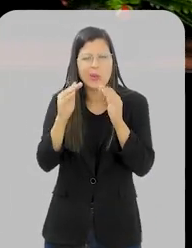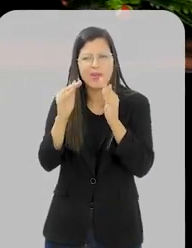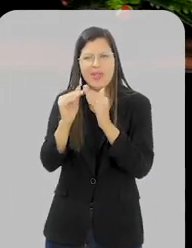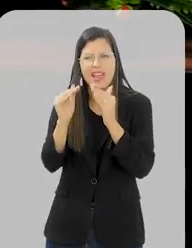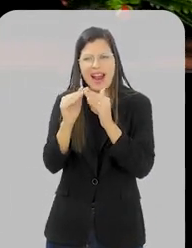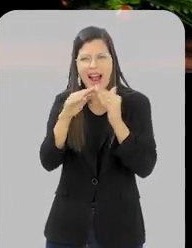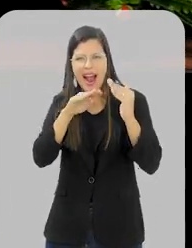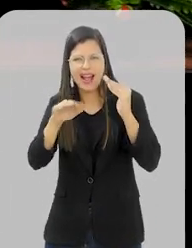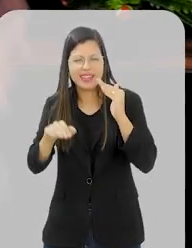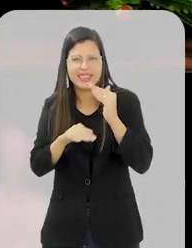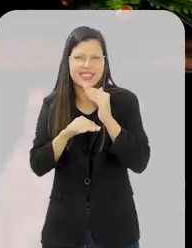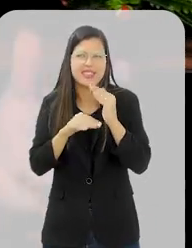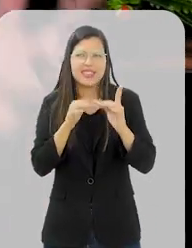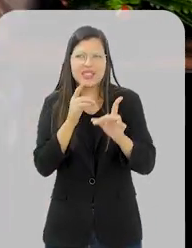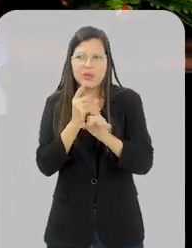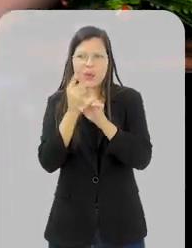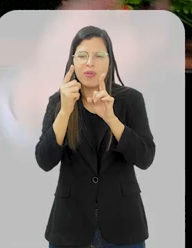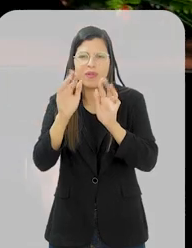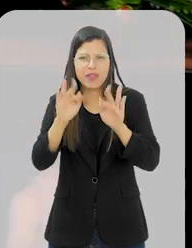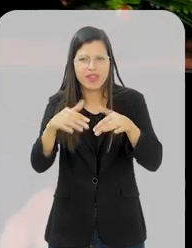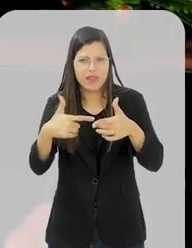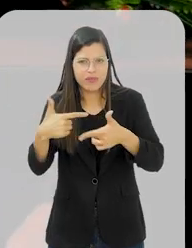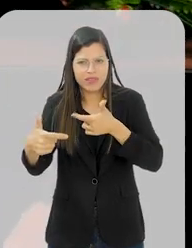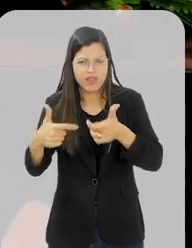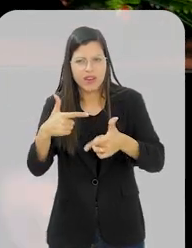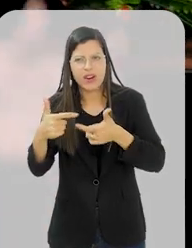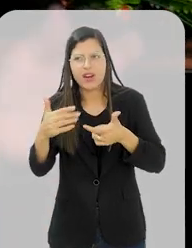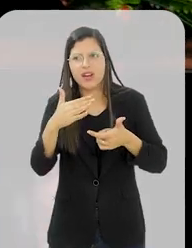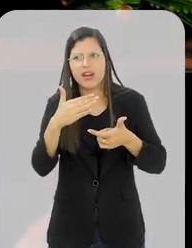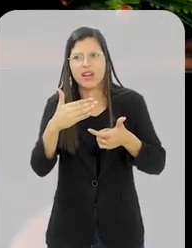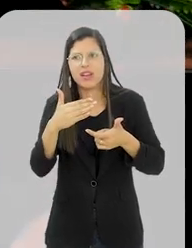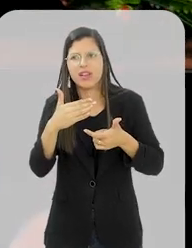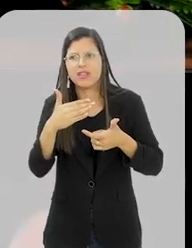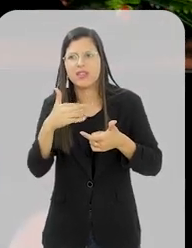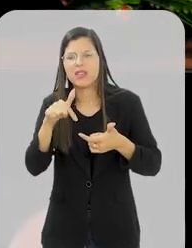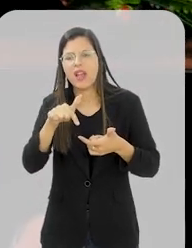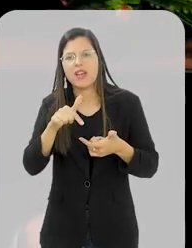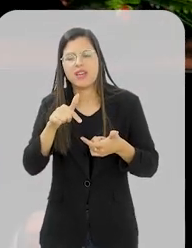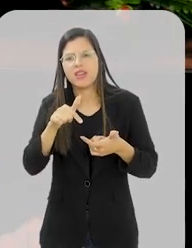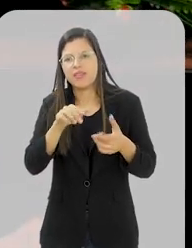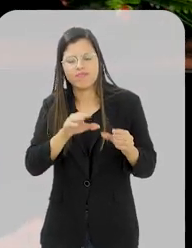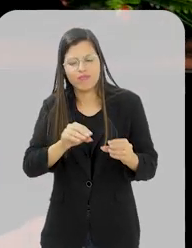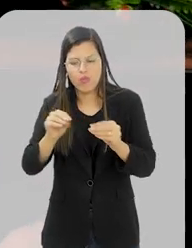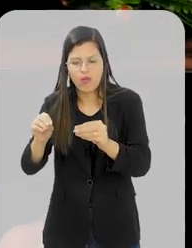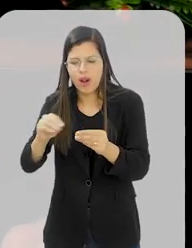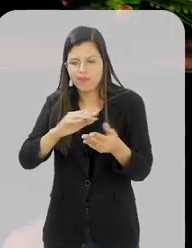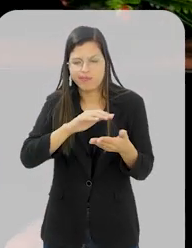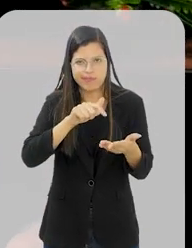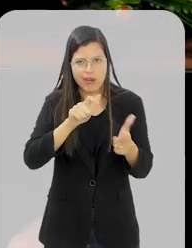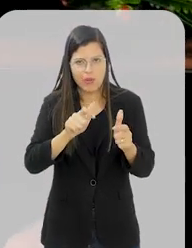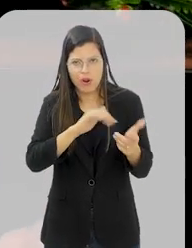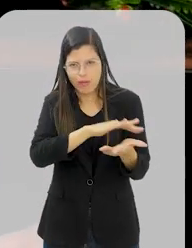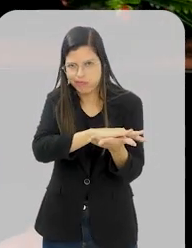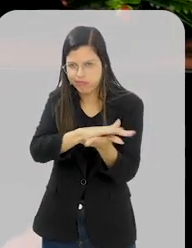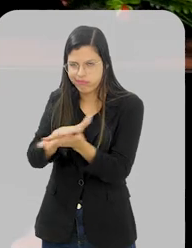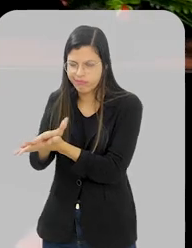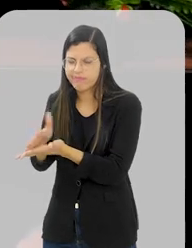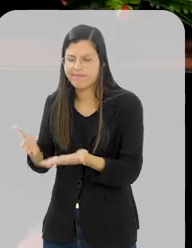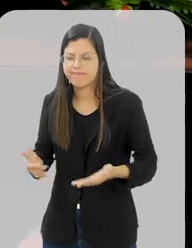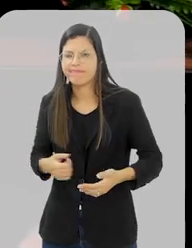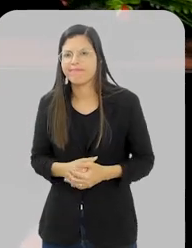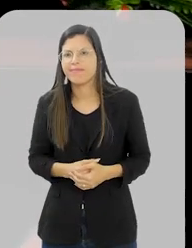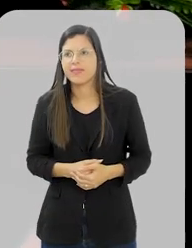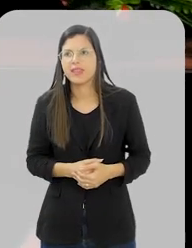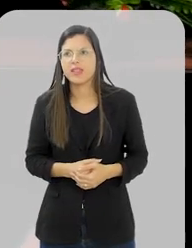uma casa que foi descoberto quase no final da guerra e que veio a falecer foi mandado pro campo de extermínio ela